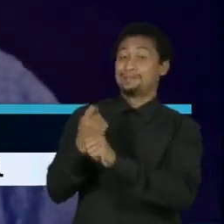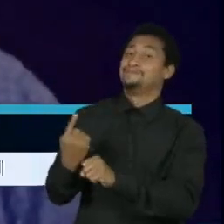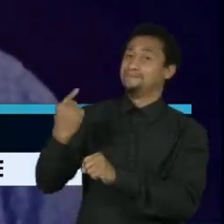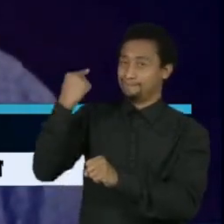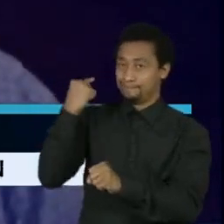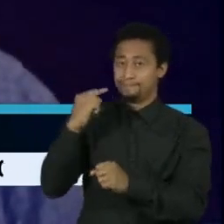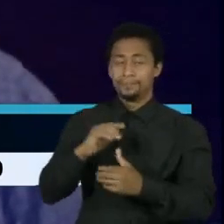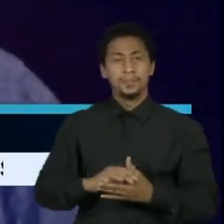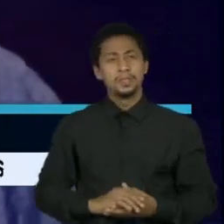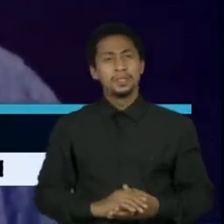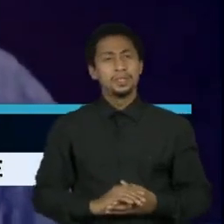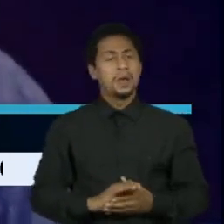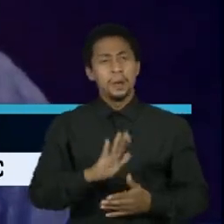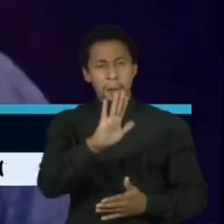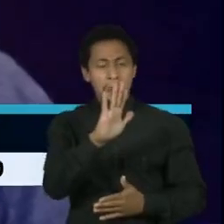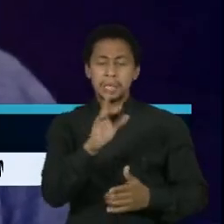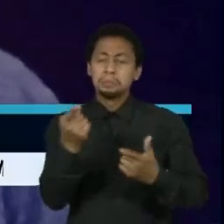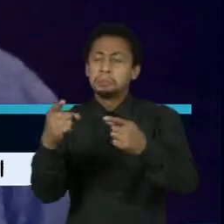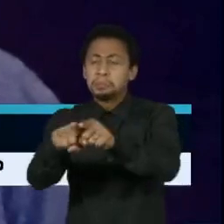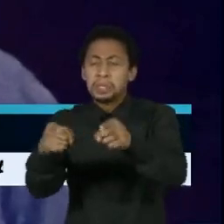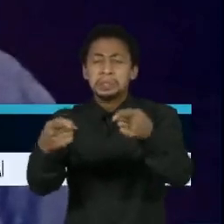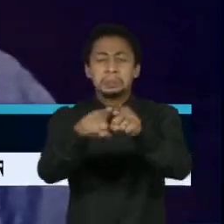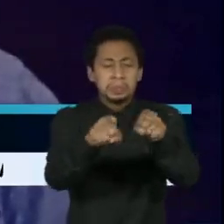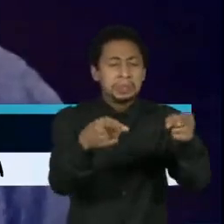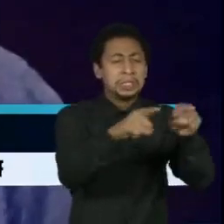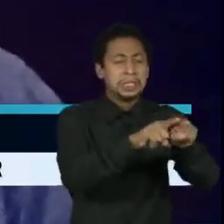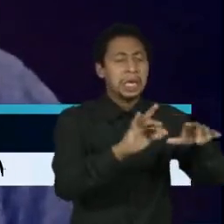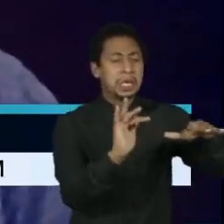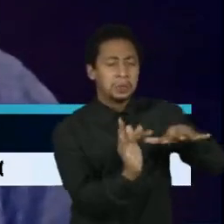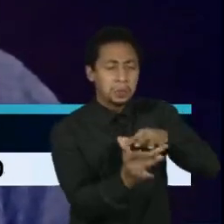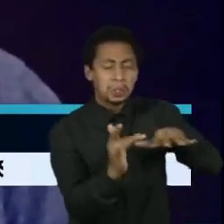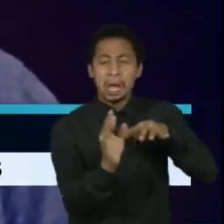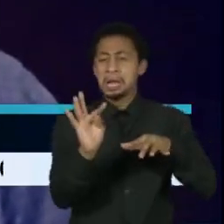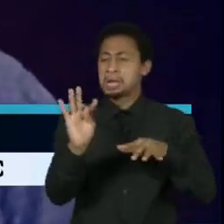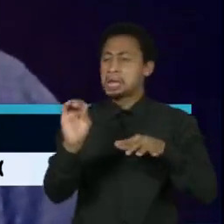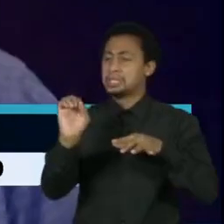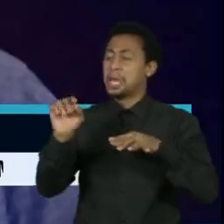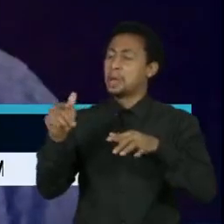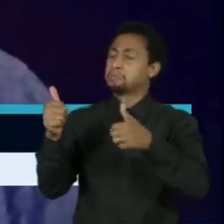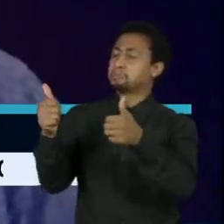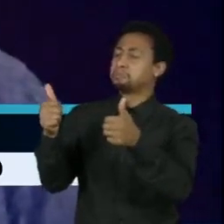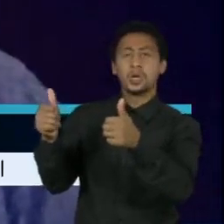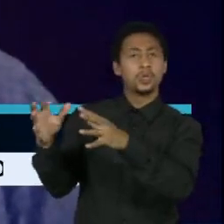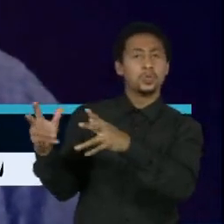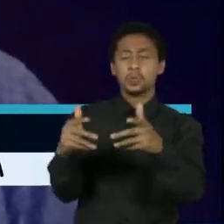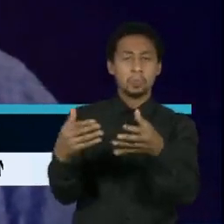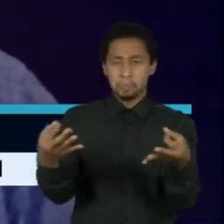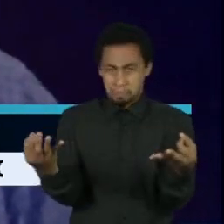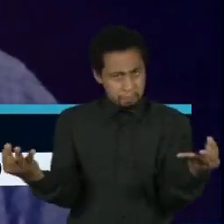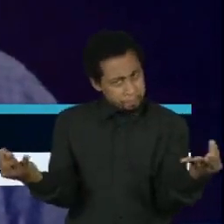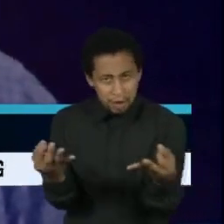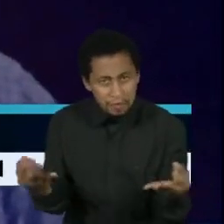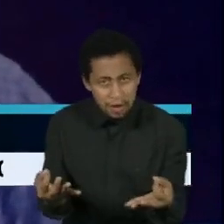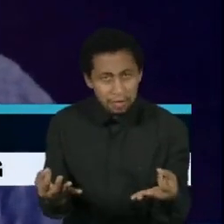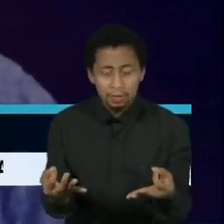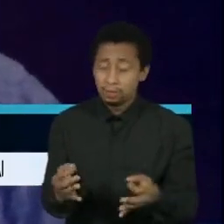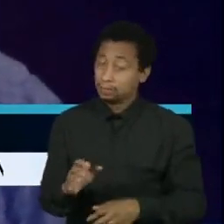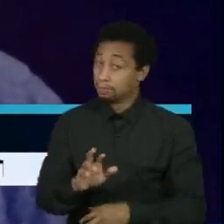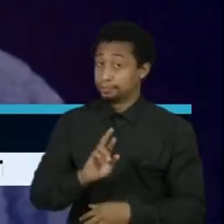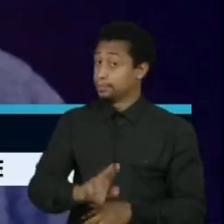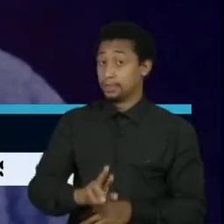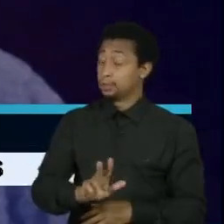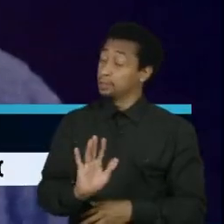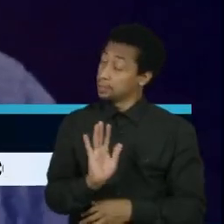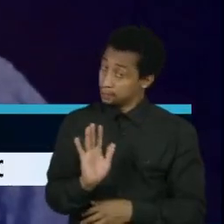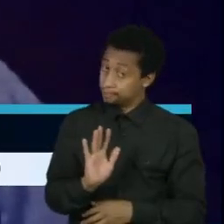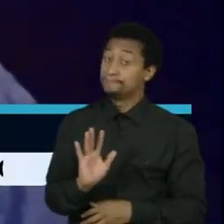quer dizer que simplesmente por conta de termos essas denúncias chegando no TSE, também teremos uma